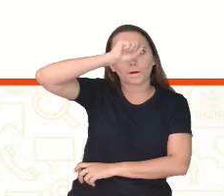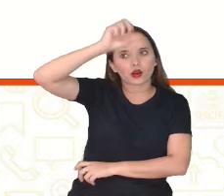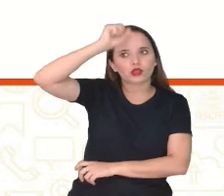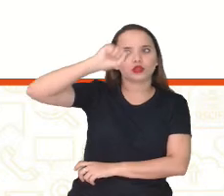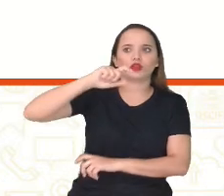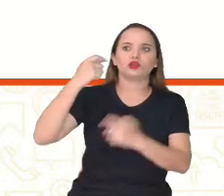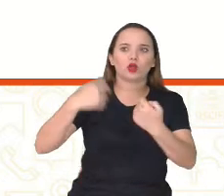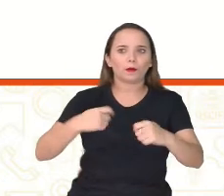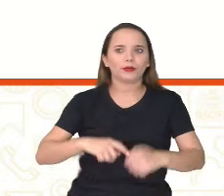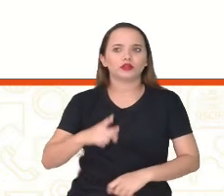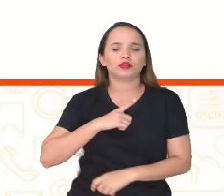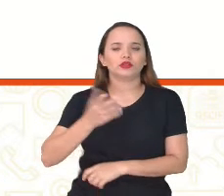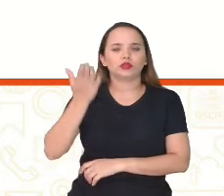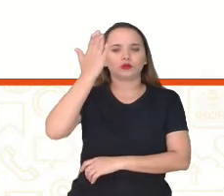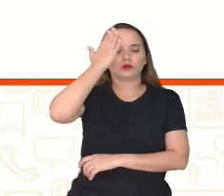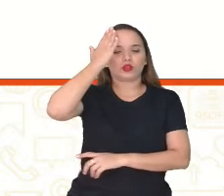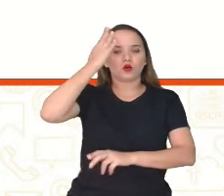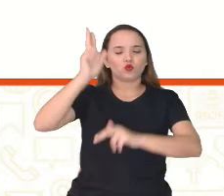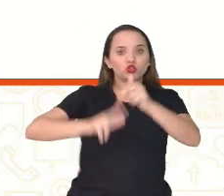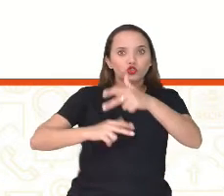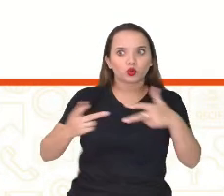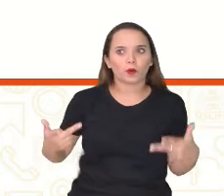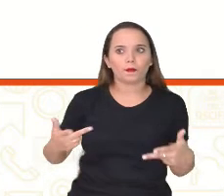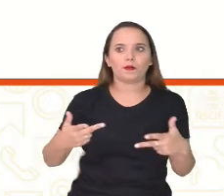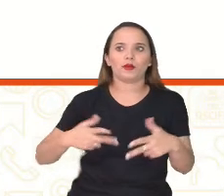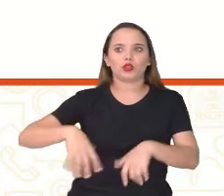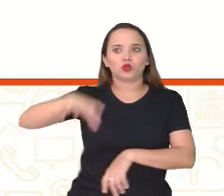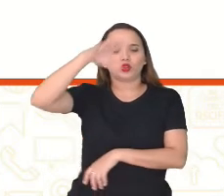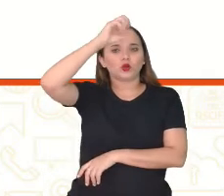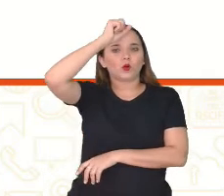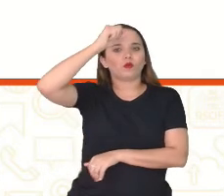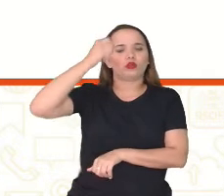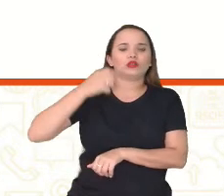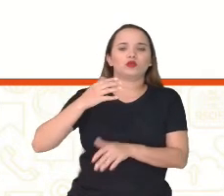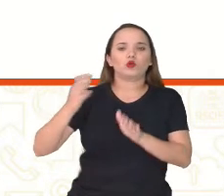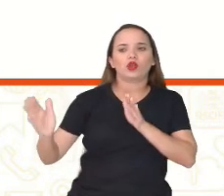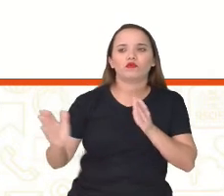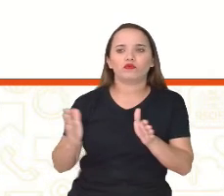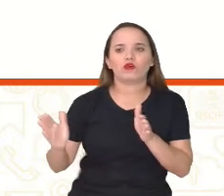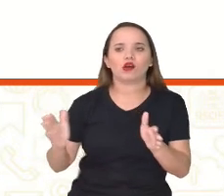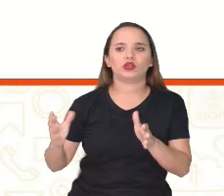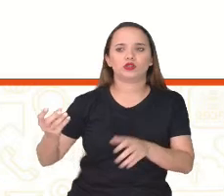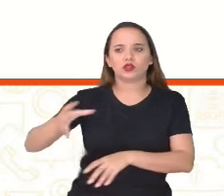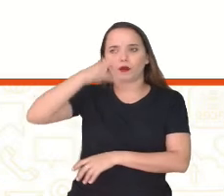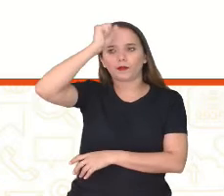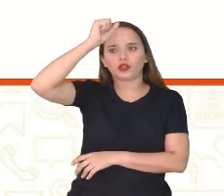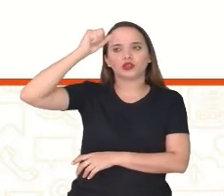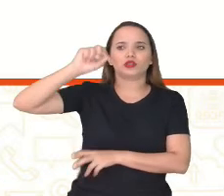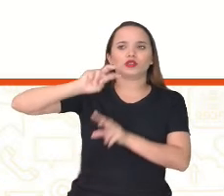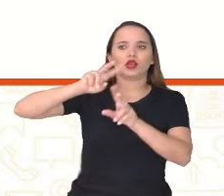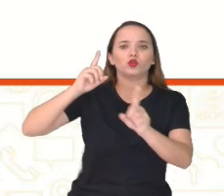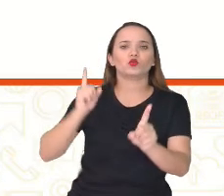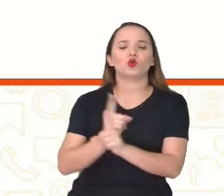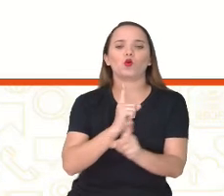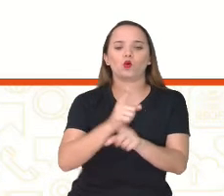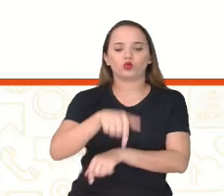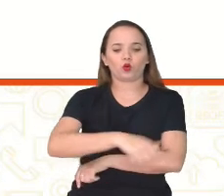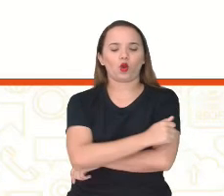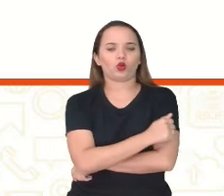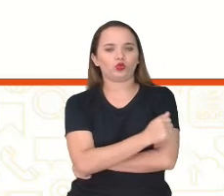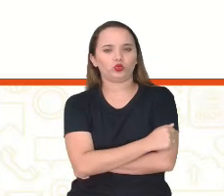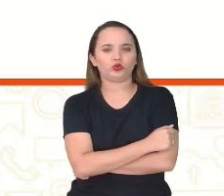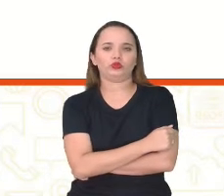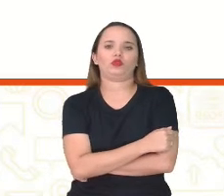instrumento de compreensão do estágio de aprendizagem em que se encontra o aluno, tendo em vista